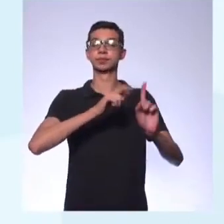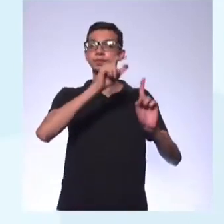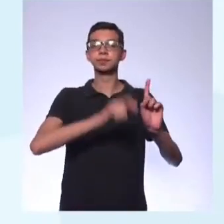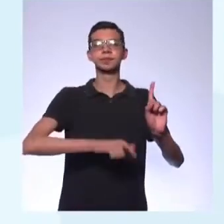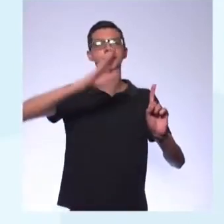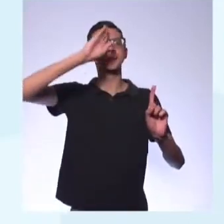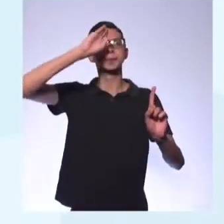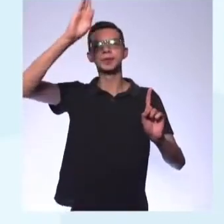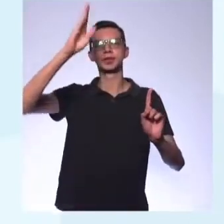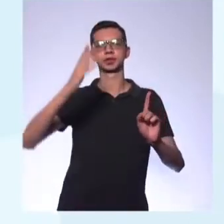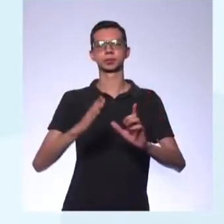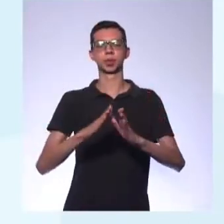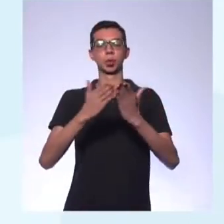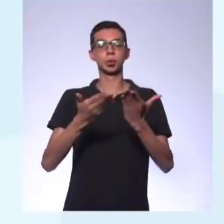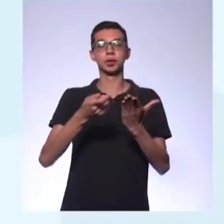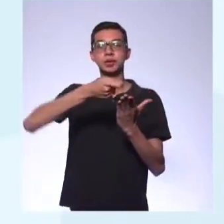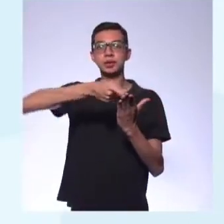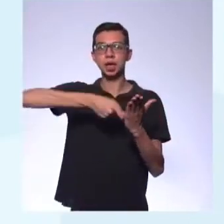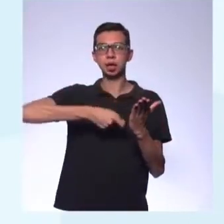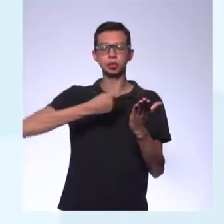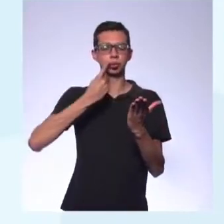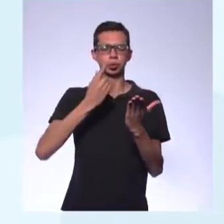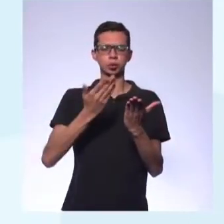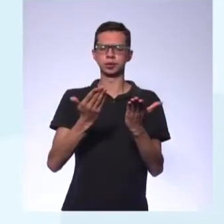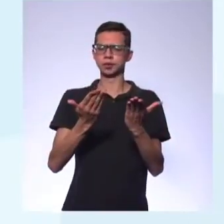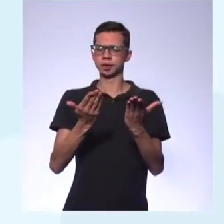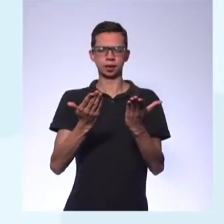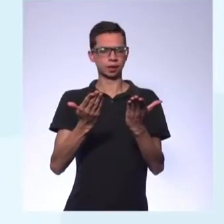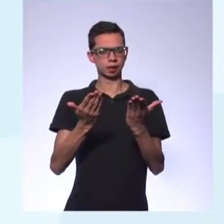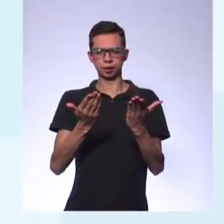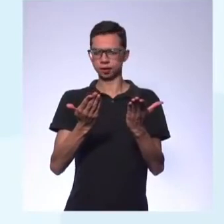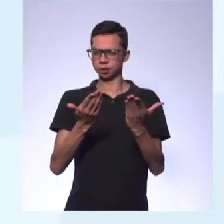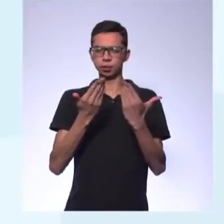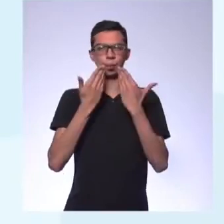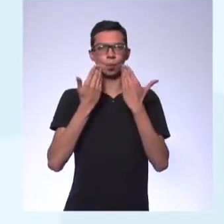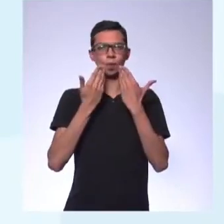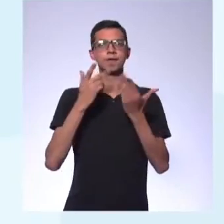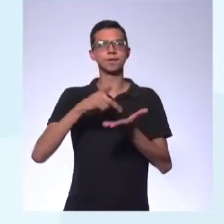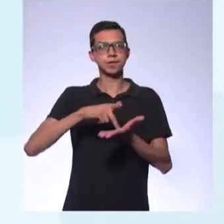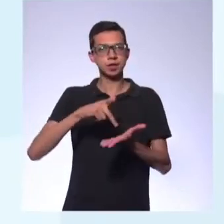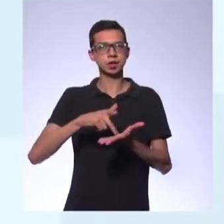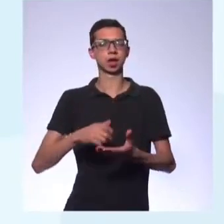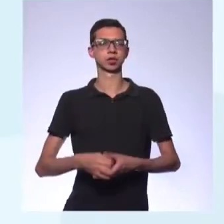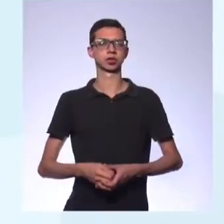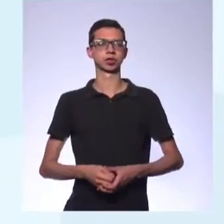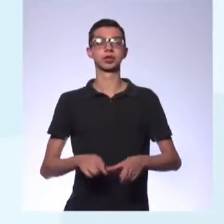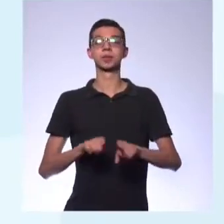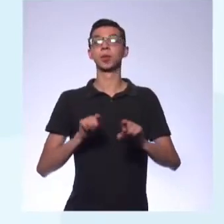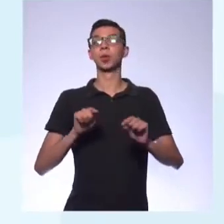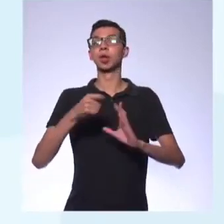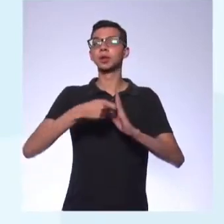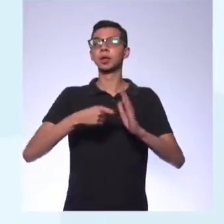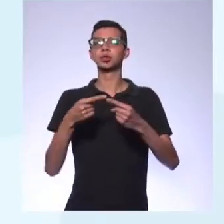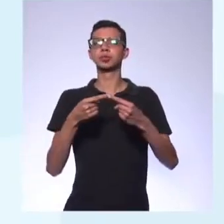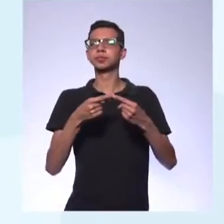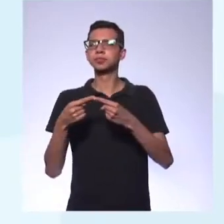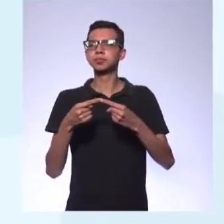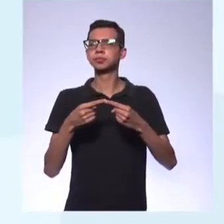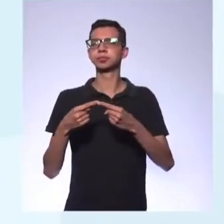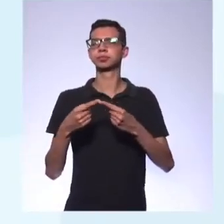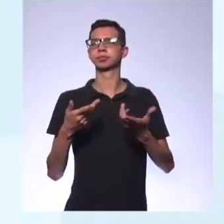o leitor do texto, aquele que executa o ato de ler, e ser o disseminador dos sentidos do texto. Vou ler de